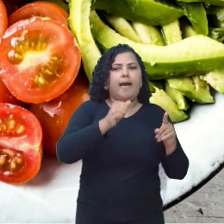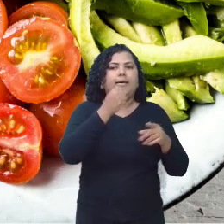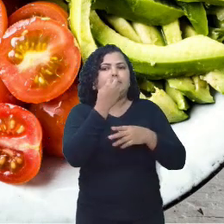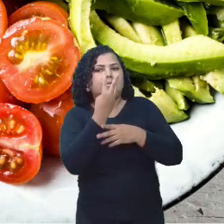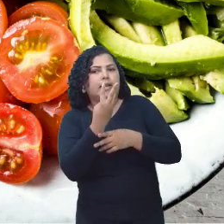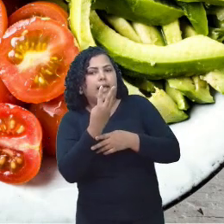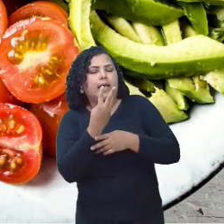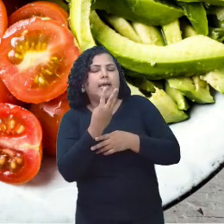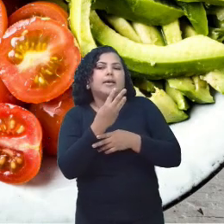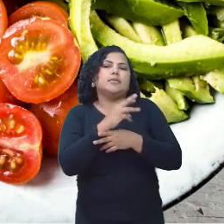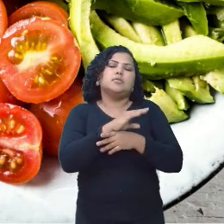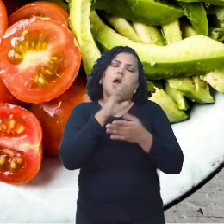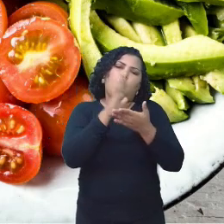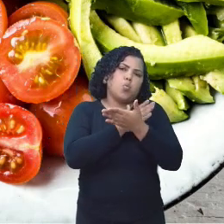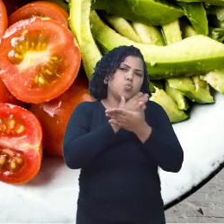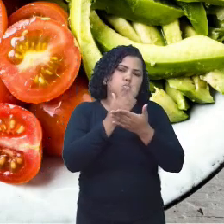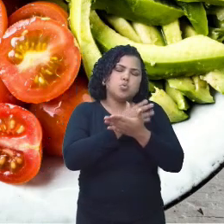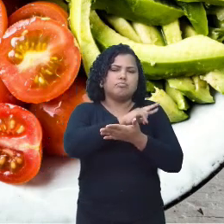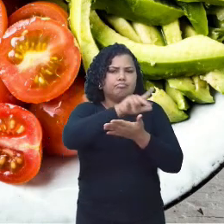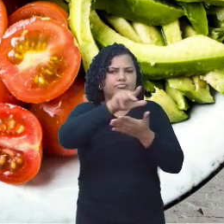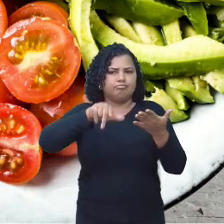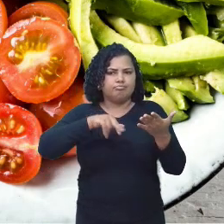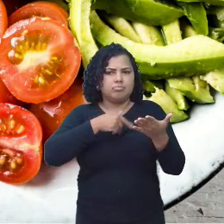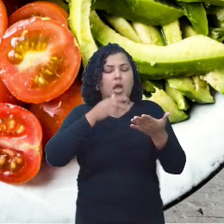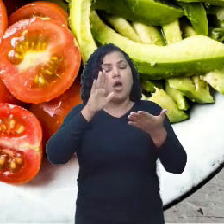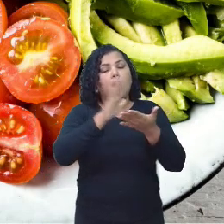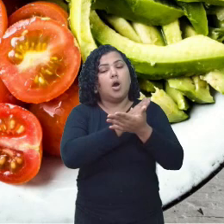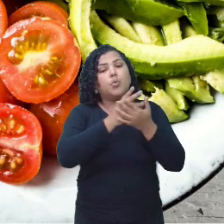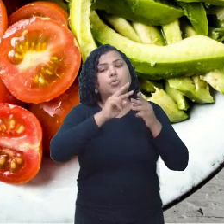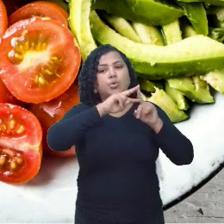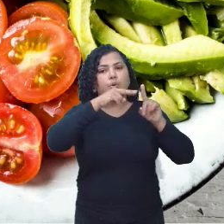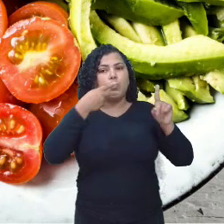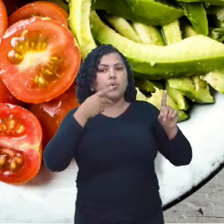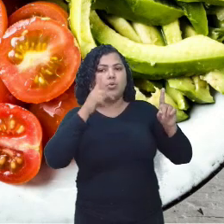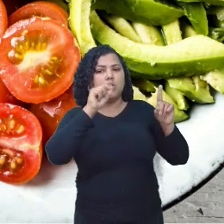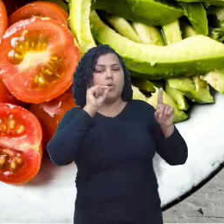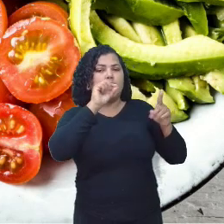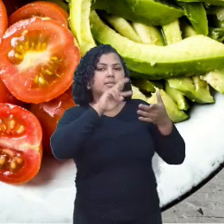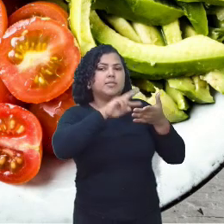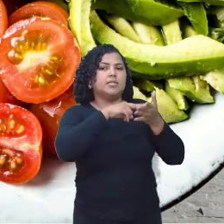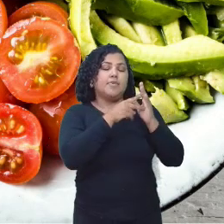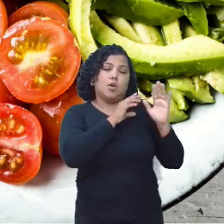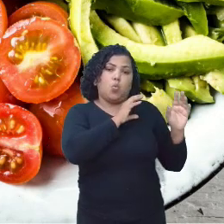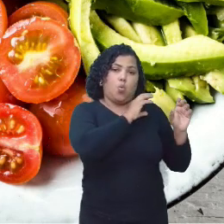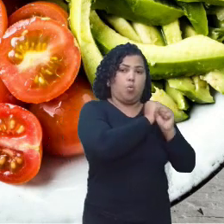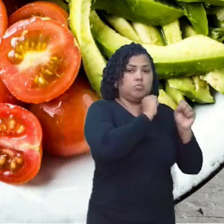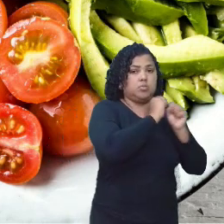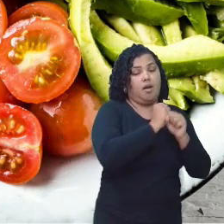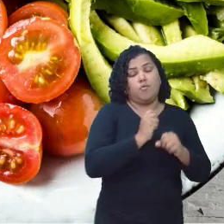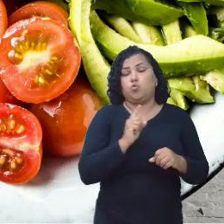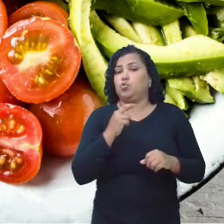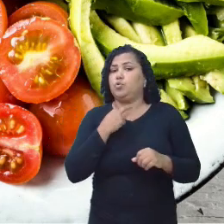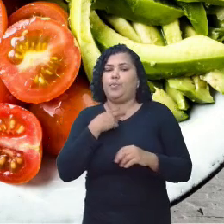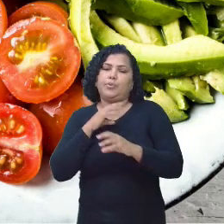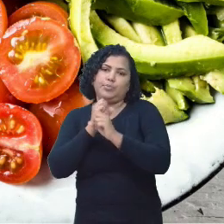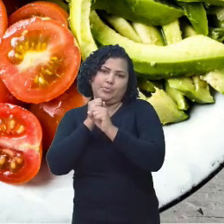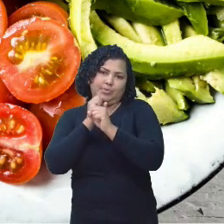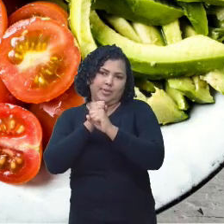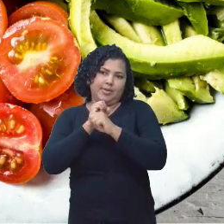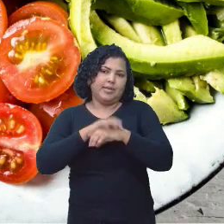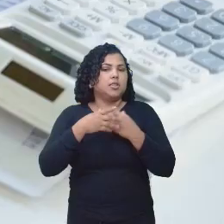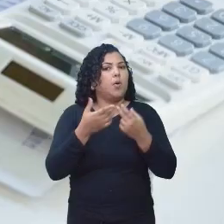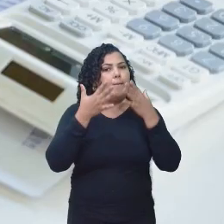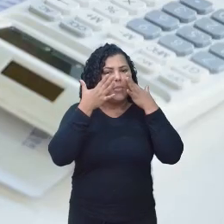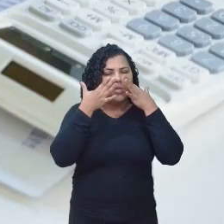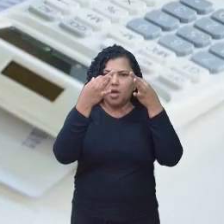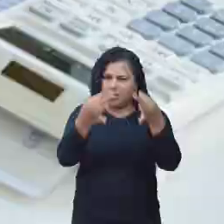plural, algumas. Alguns desses elementos são para os que são contáveis e os que são incontáveis. Então é bom